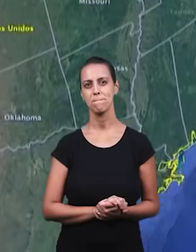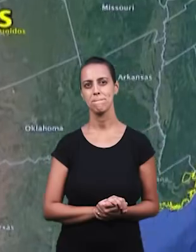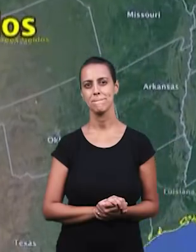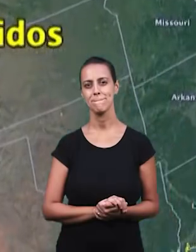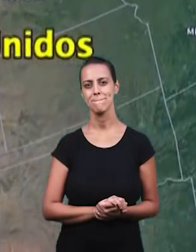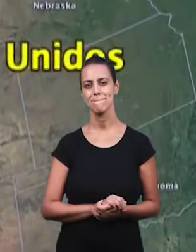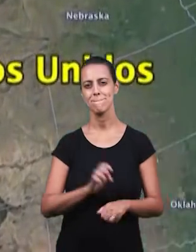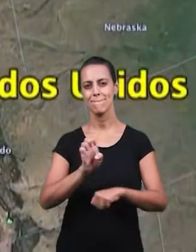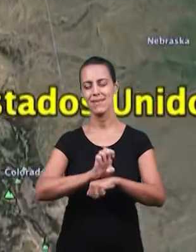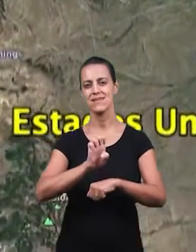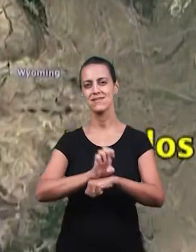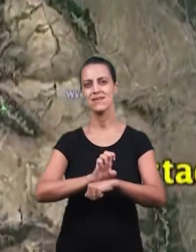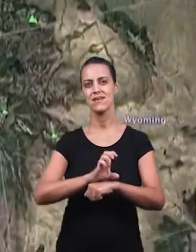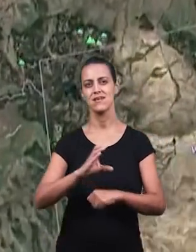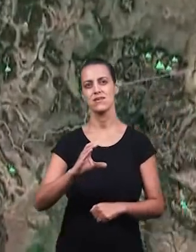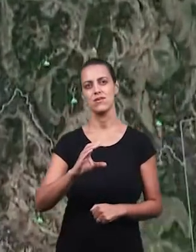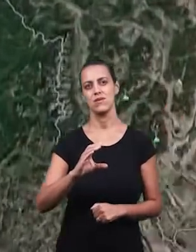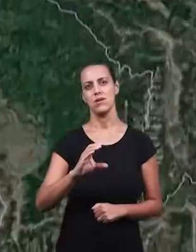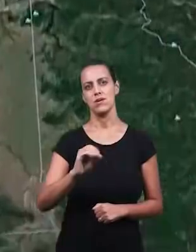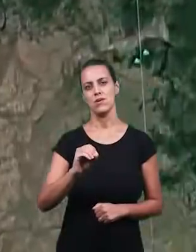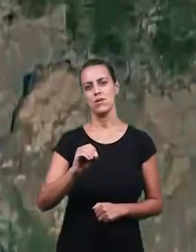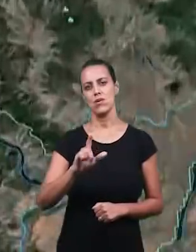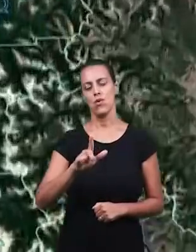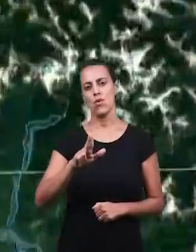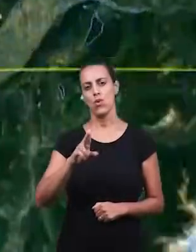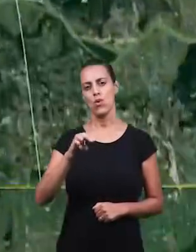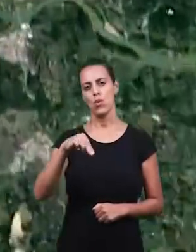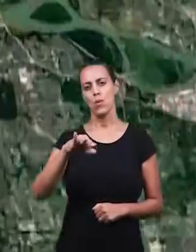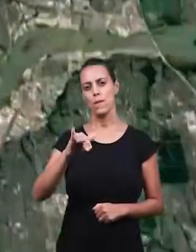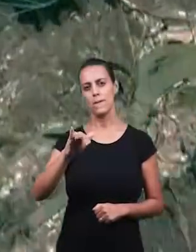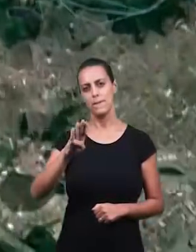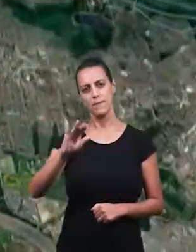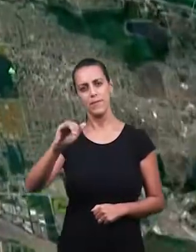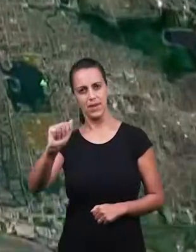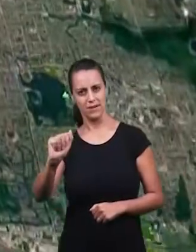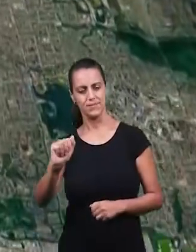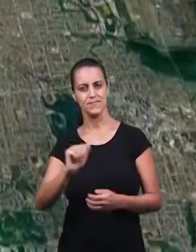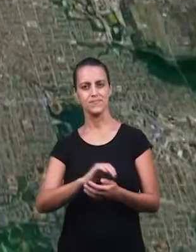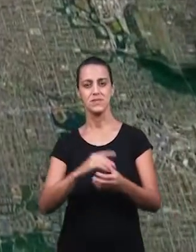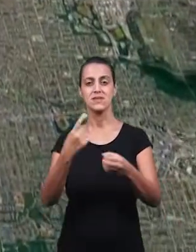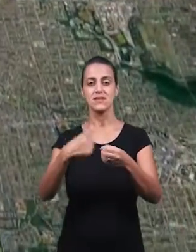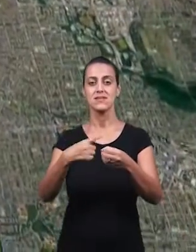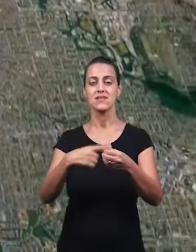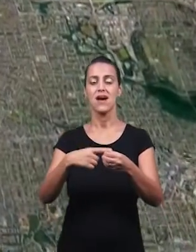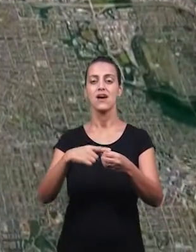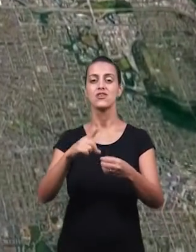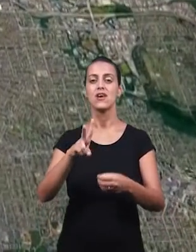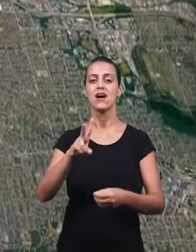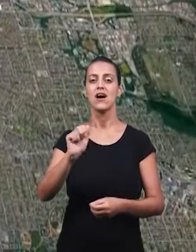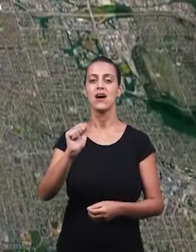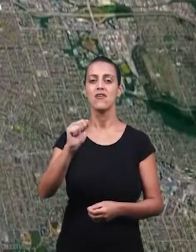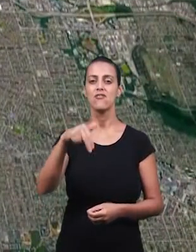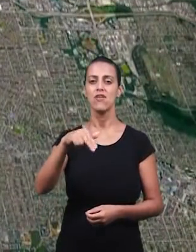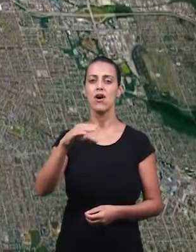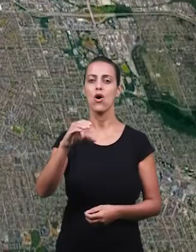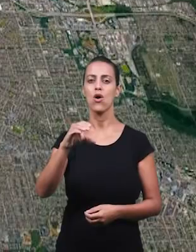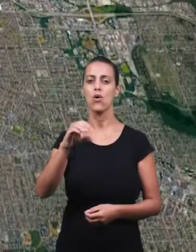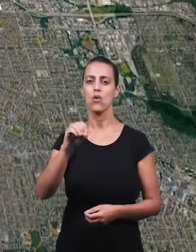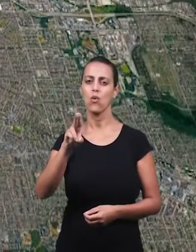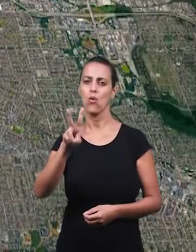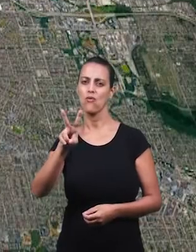estado da Colômbia Britânica. Vamos à cidade de Vancouver. Aqui em Vancouver, nós tivemos já